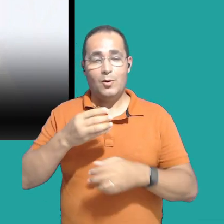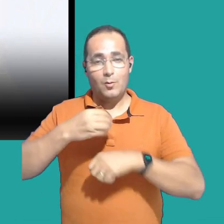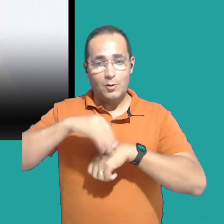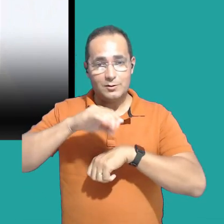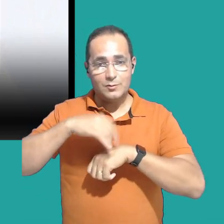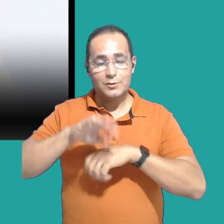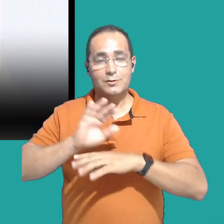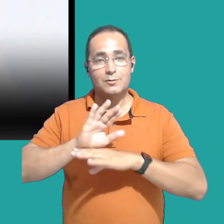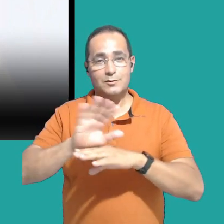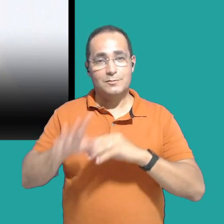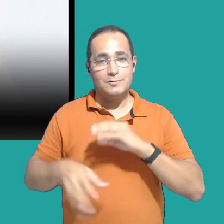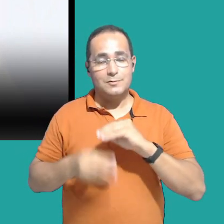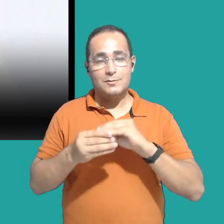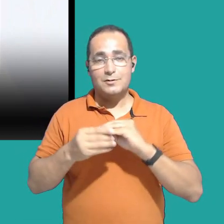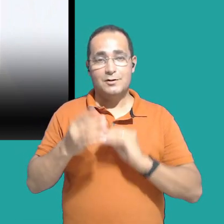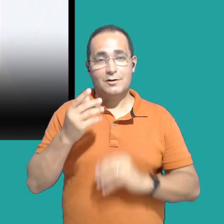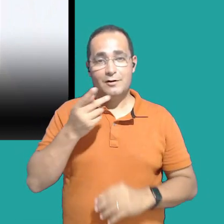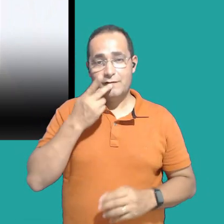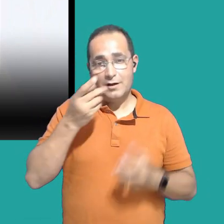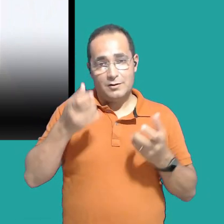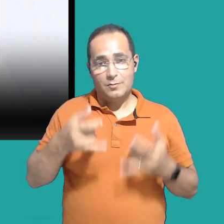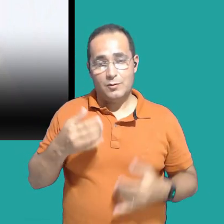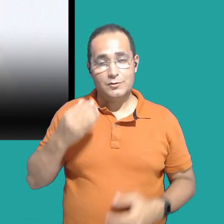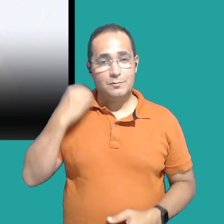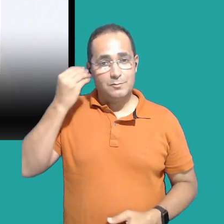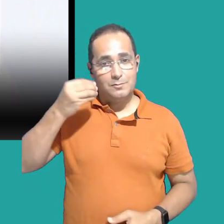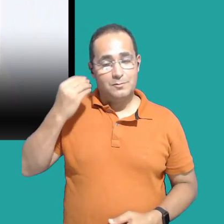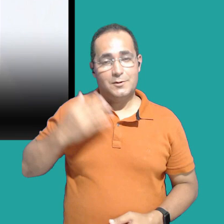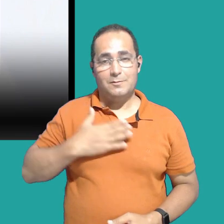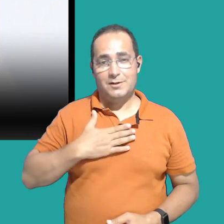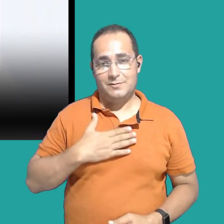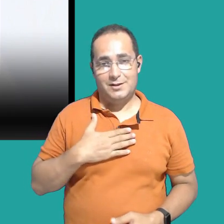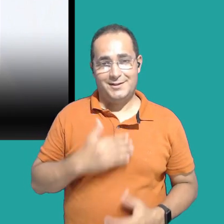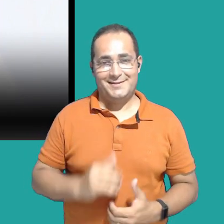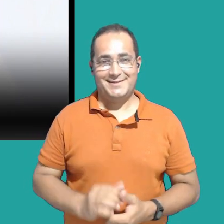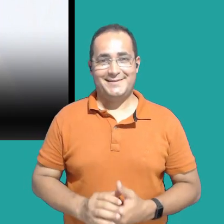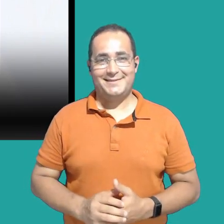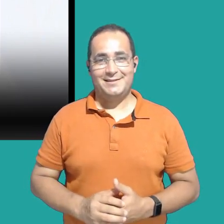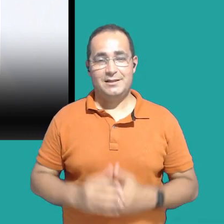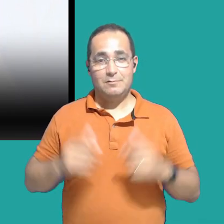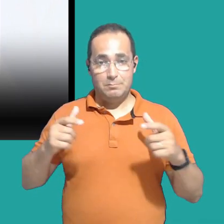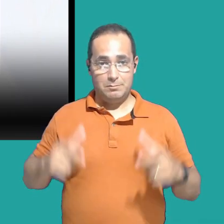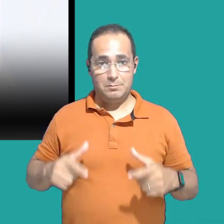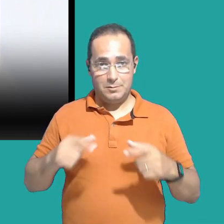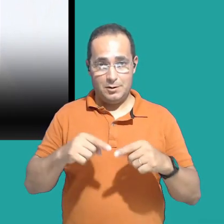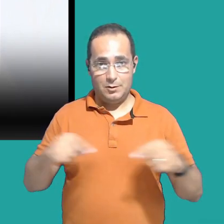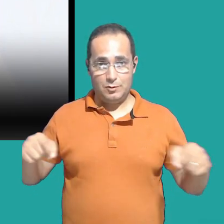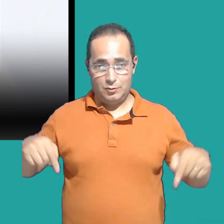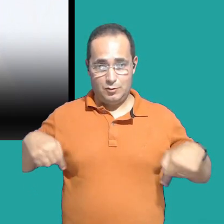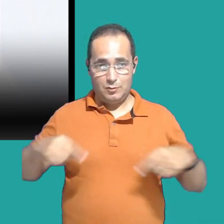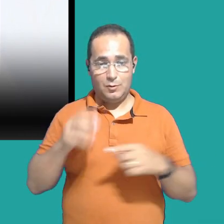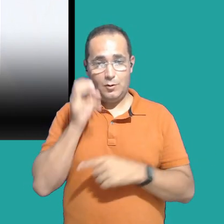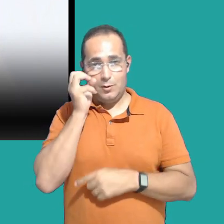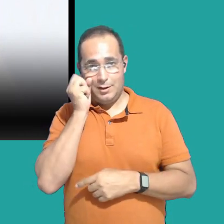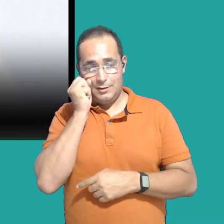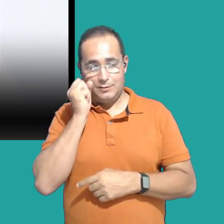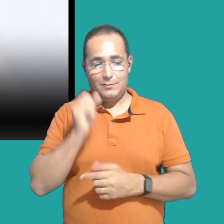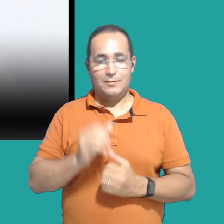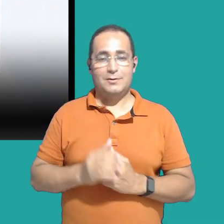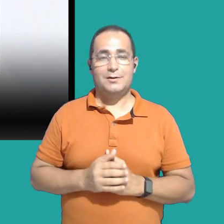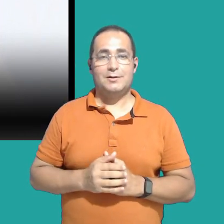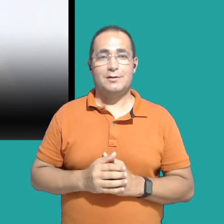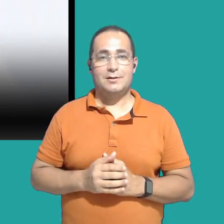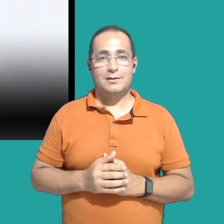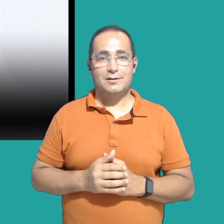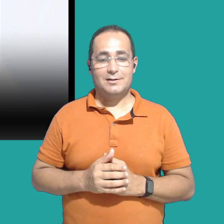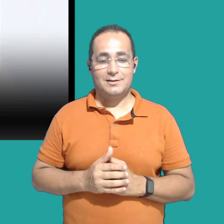grande estar aqui também, contribuindo com vocês e falando um pouco sobre a minha experiência. Eu estou aqui no ambiente, no